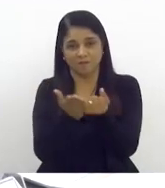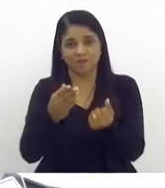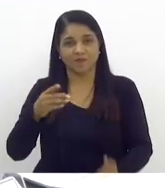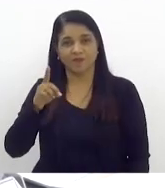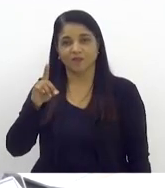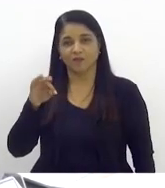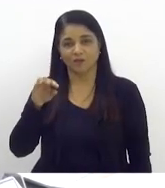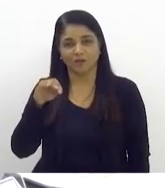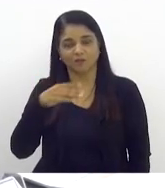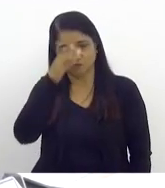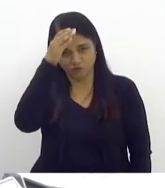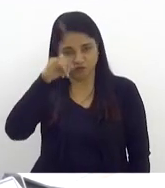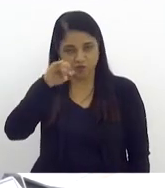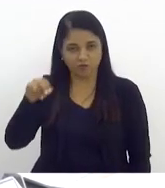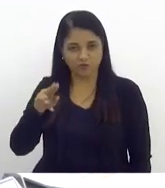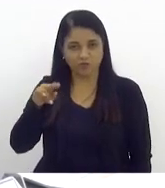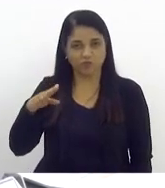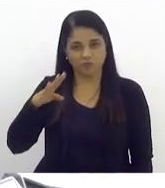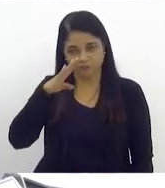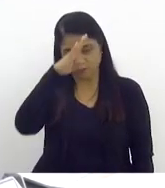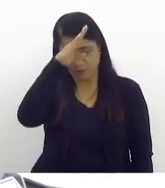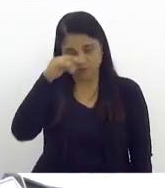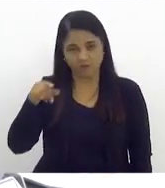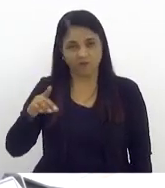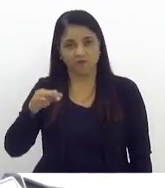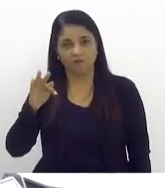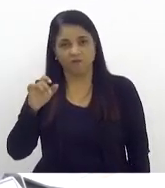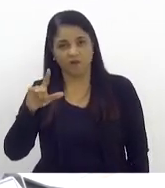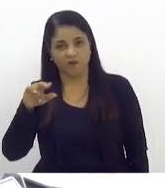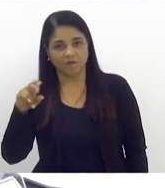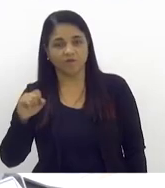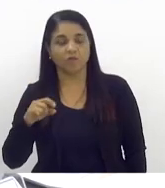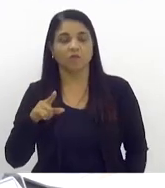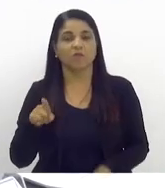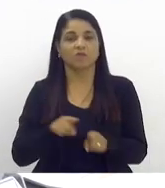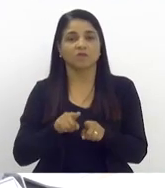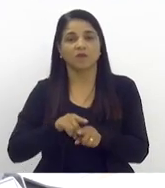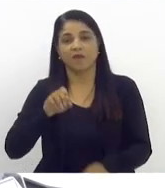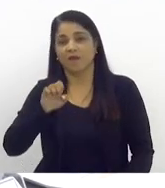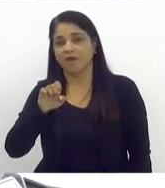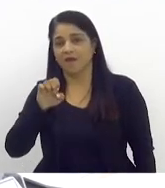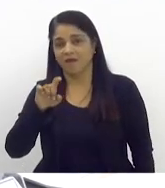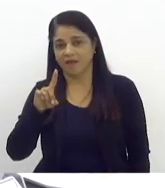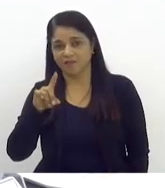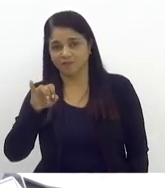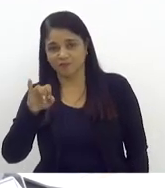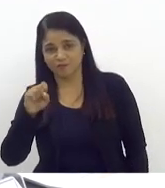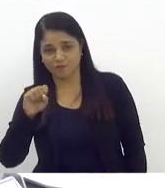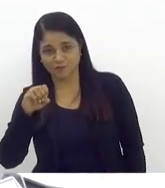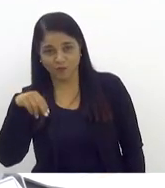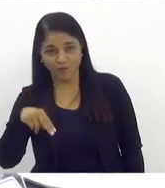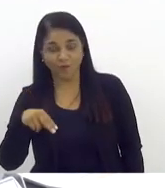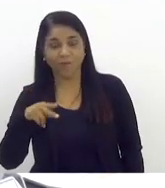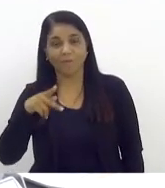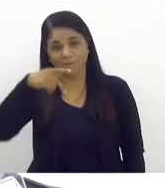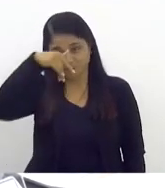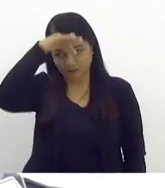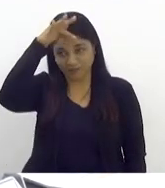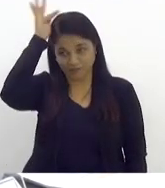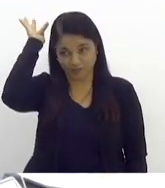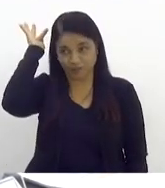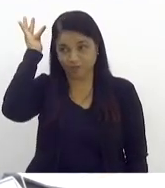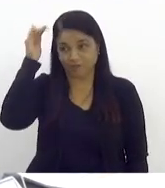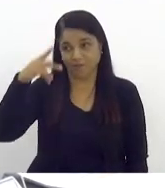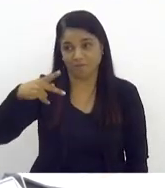Deodalto, Tiaju, Flávio Bolsonaro, Carlos Macedo, Felipe Soares, Edson Albertassi, Márcio Pacheco, Fábio Silva, Rosenberg